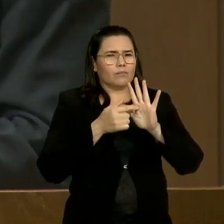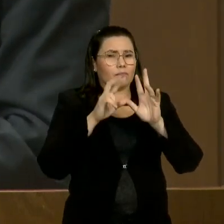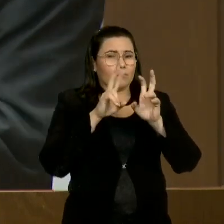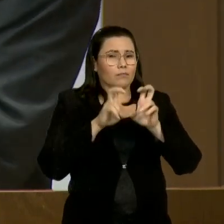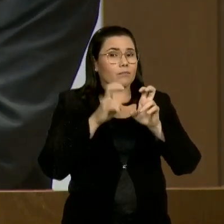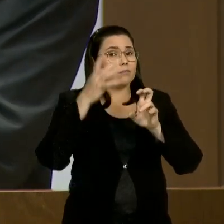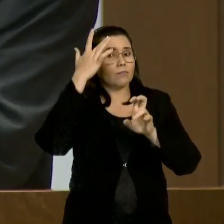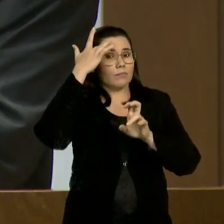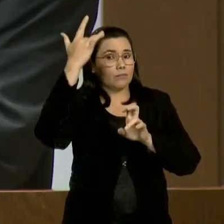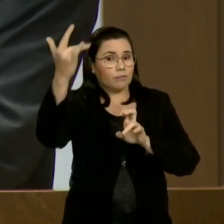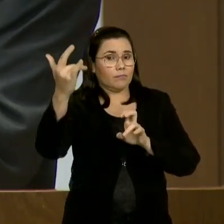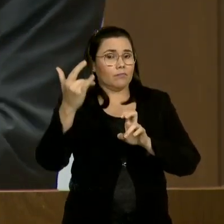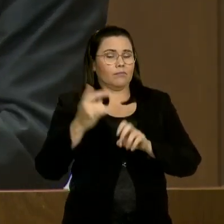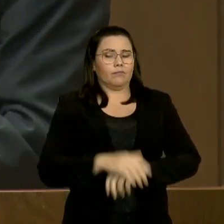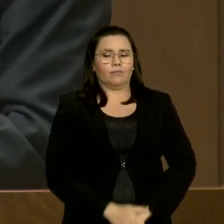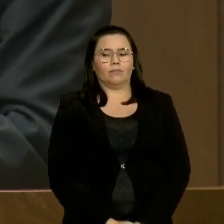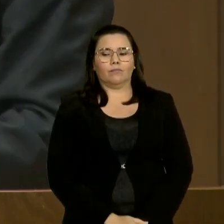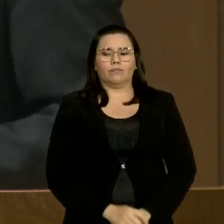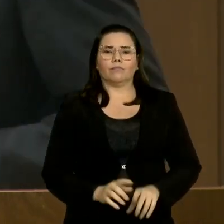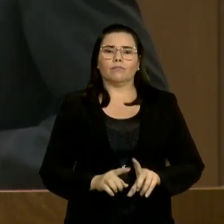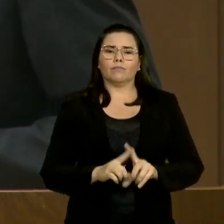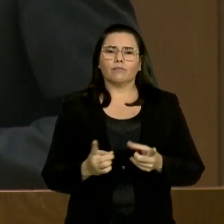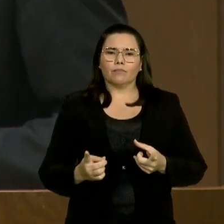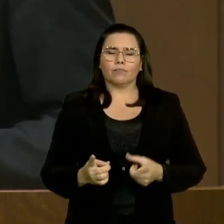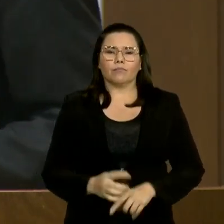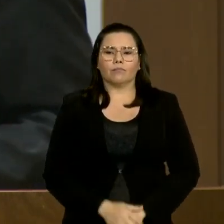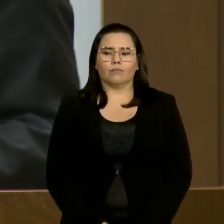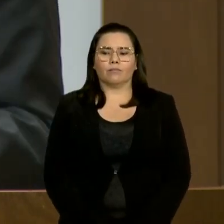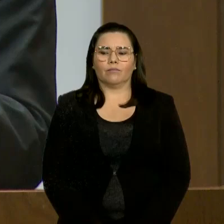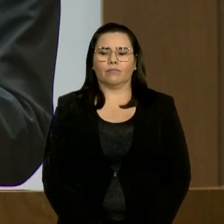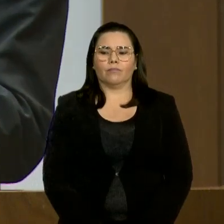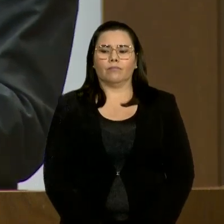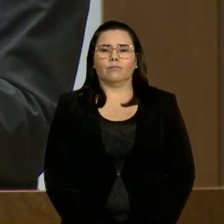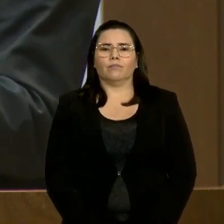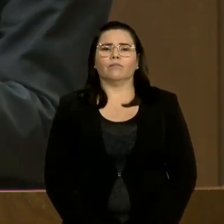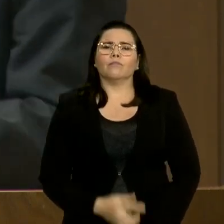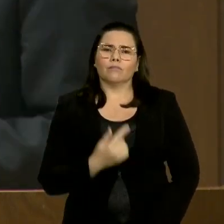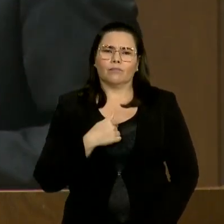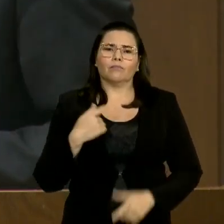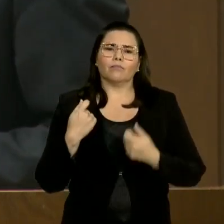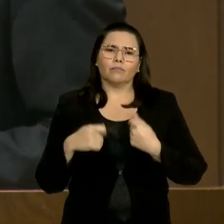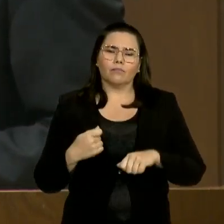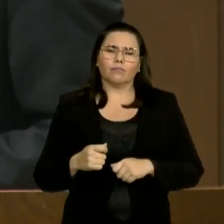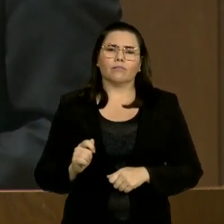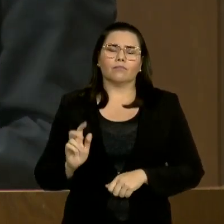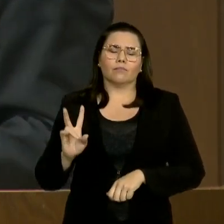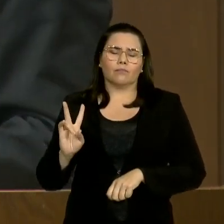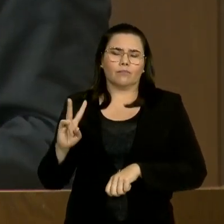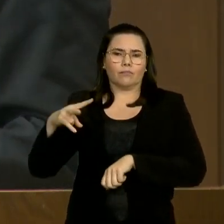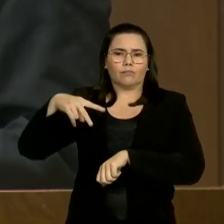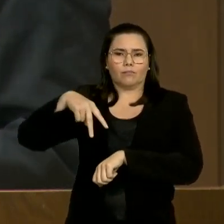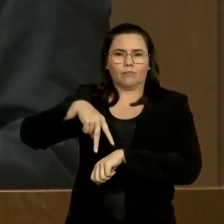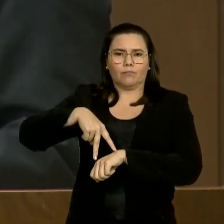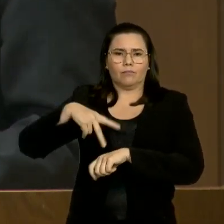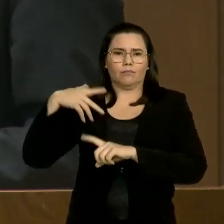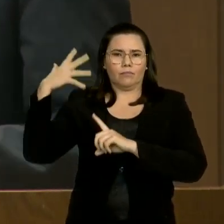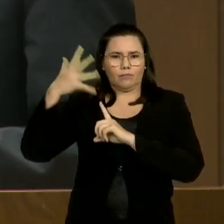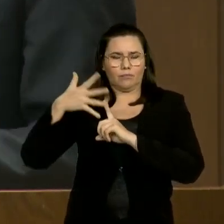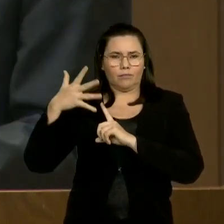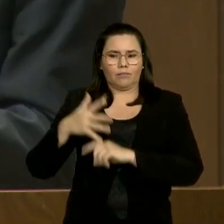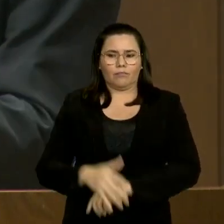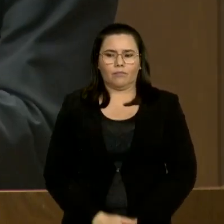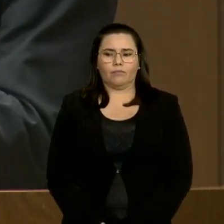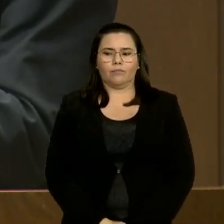fazer manter aqui o meu posicionamento na Tribuna para fazer